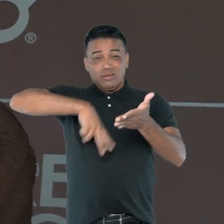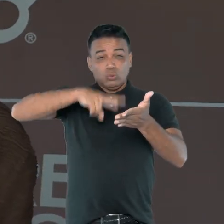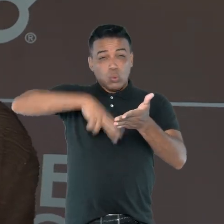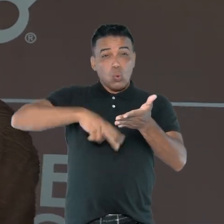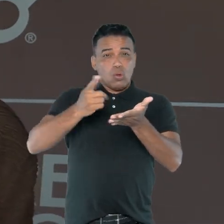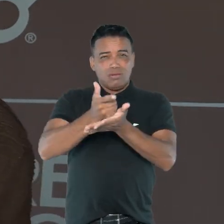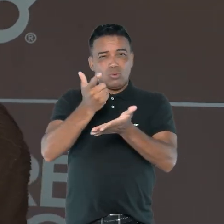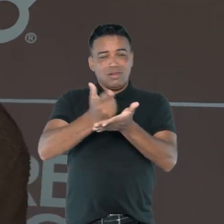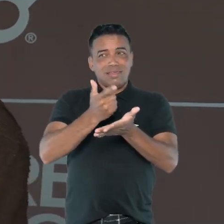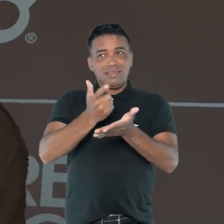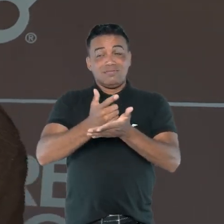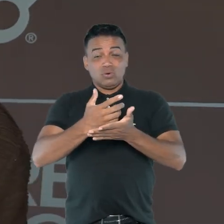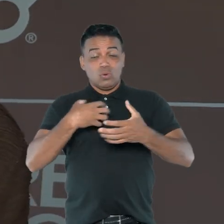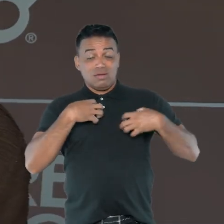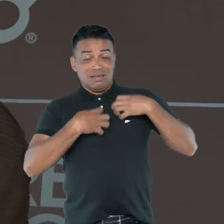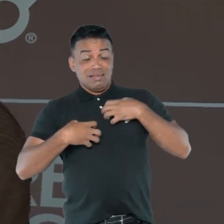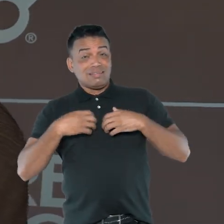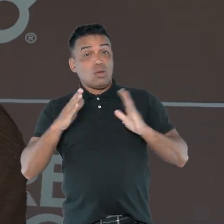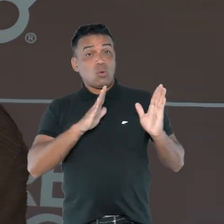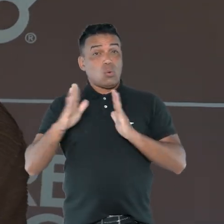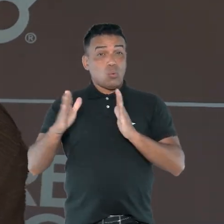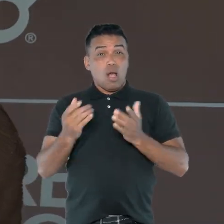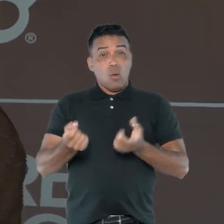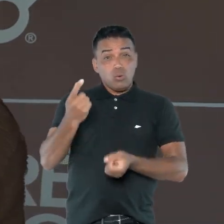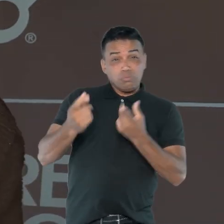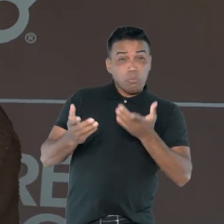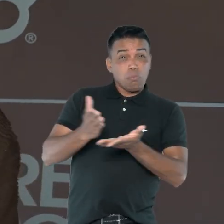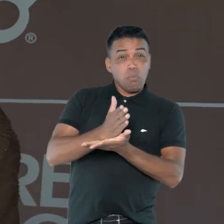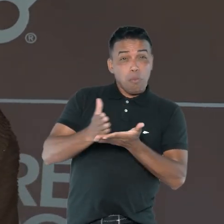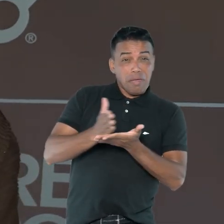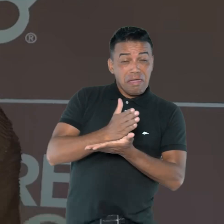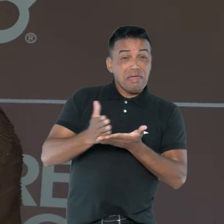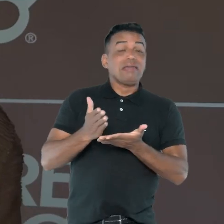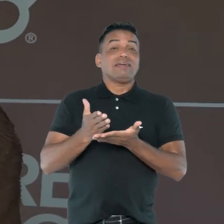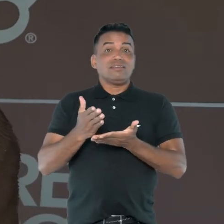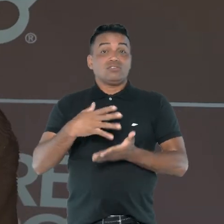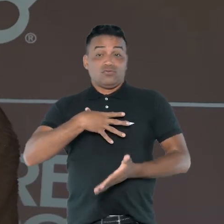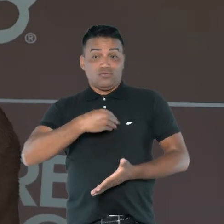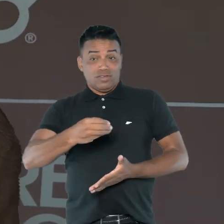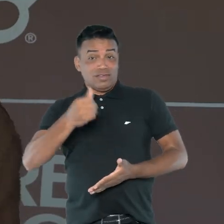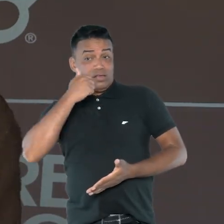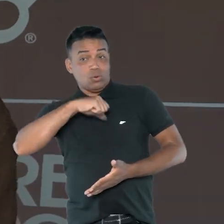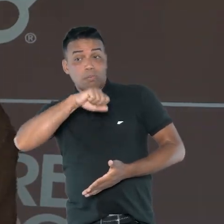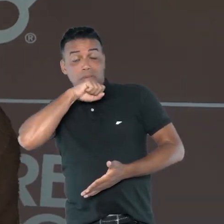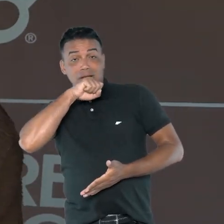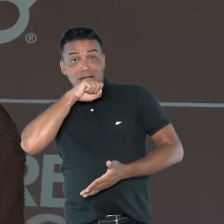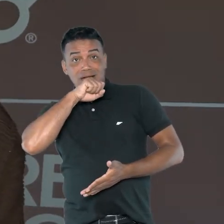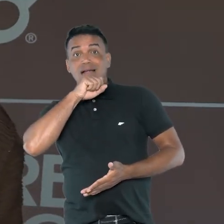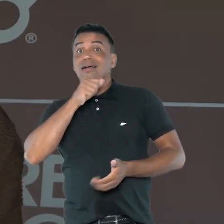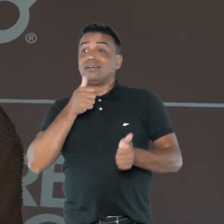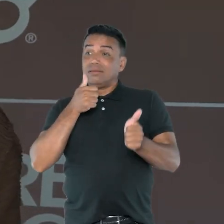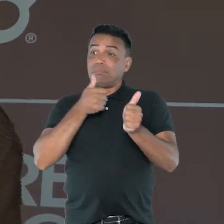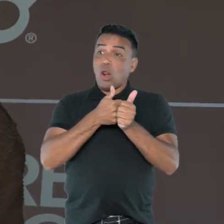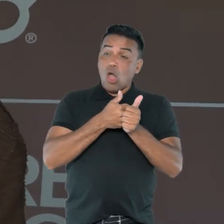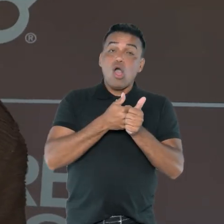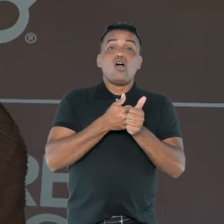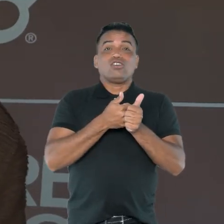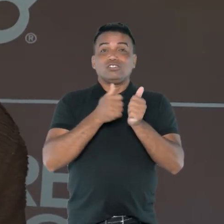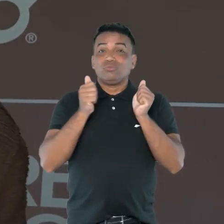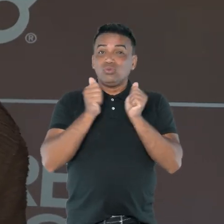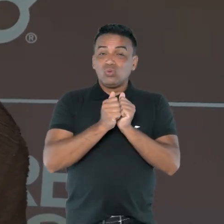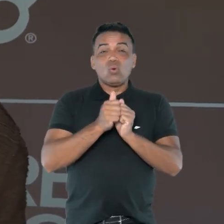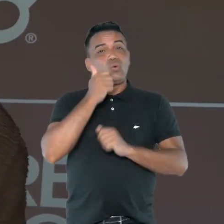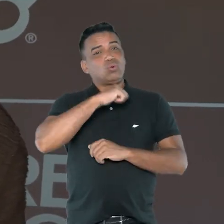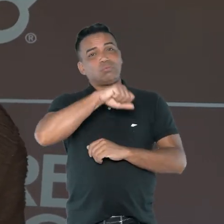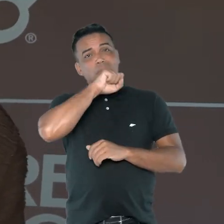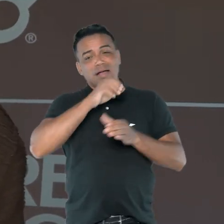momento, né, somos filhos de mães, em algum momento ou temos uma companheira mãe, ou convivemos com muitas mães, e